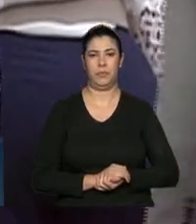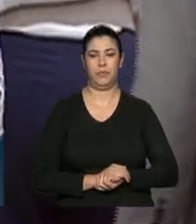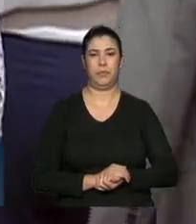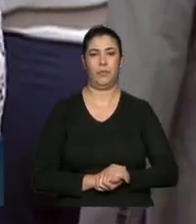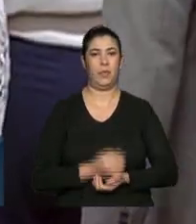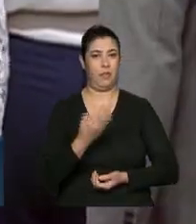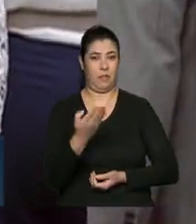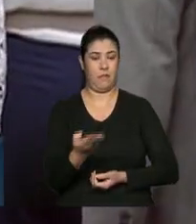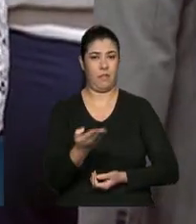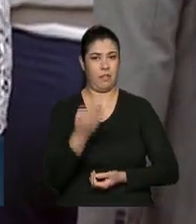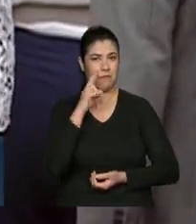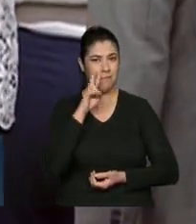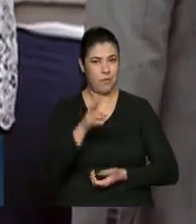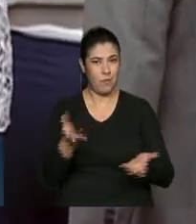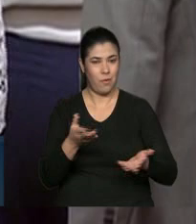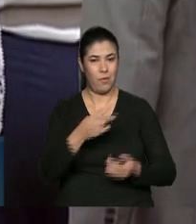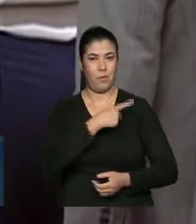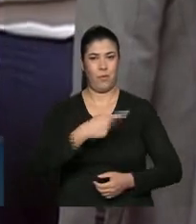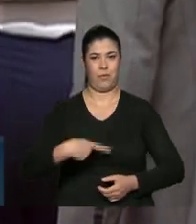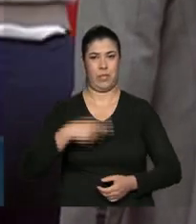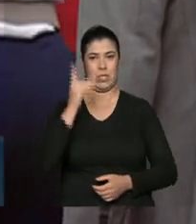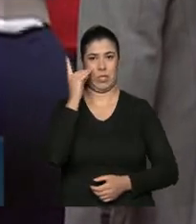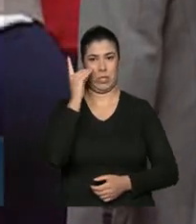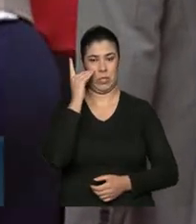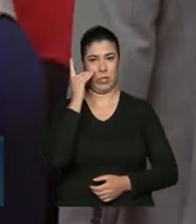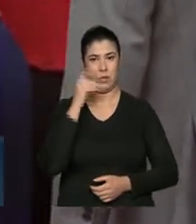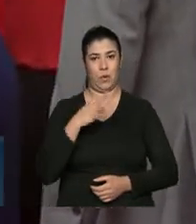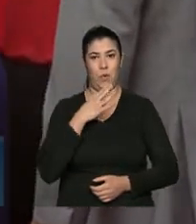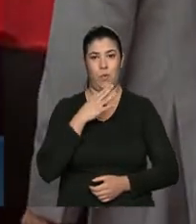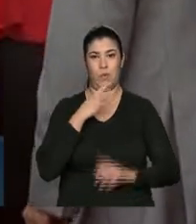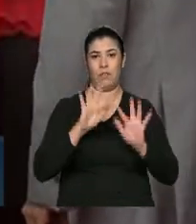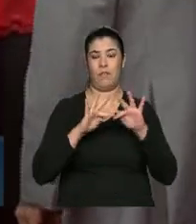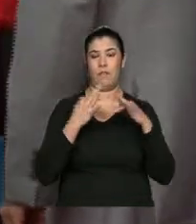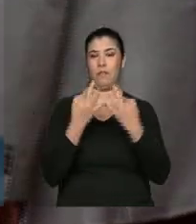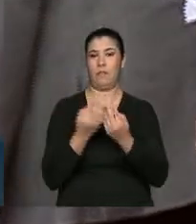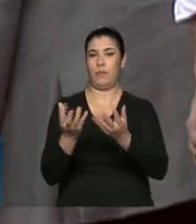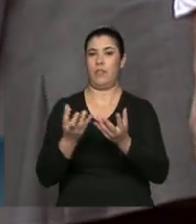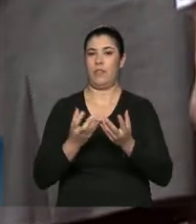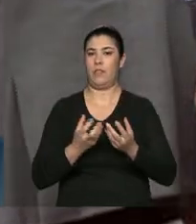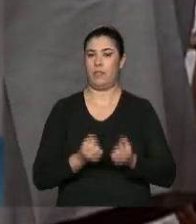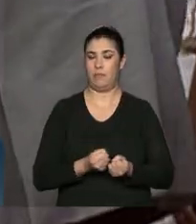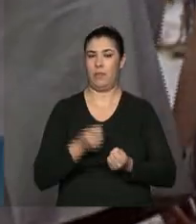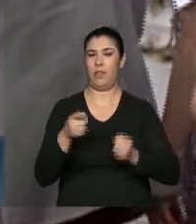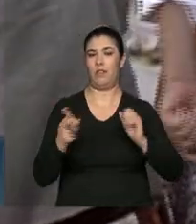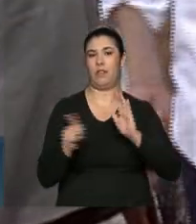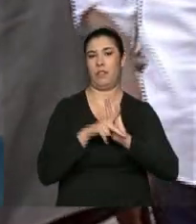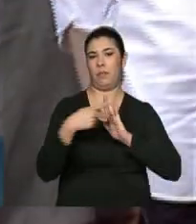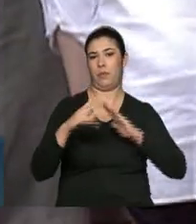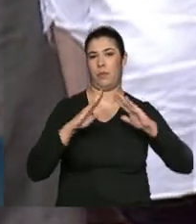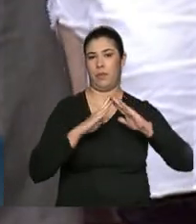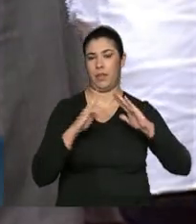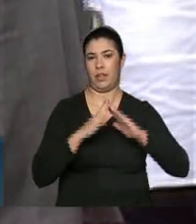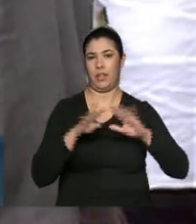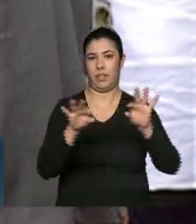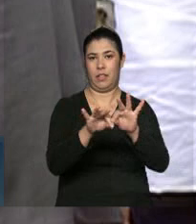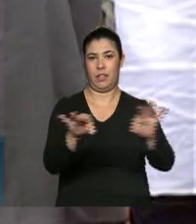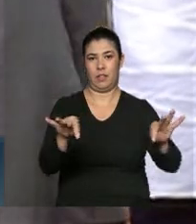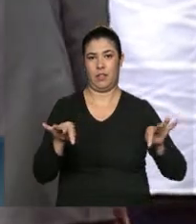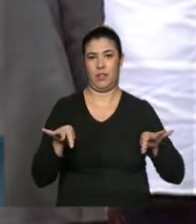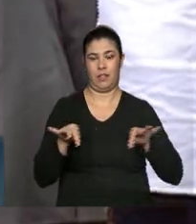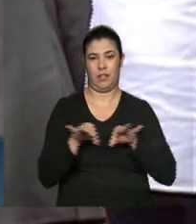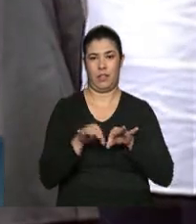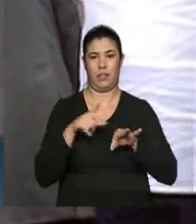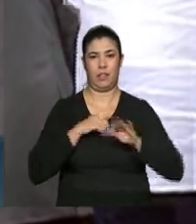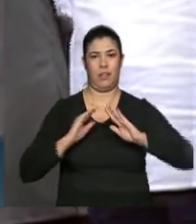Lá está a presidenta Dilma Rousseff conhecendo a família beneficiária dessa residência. Esse condomínio é composto